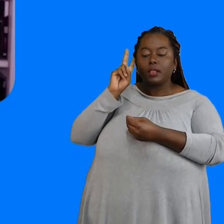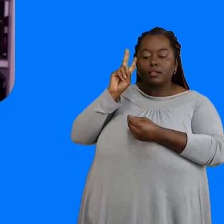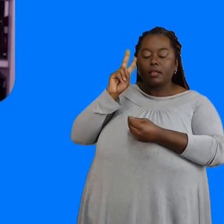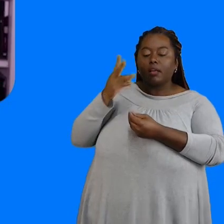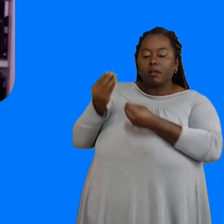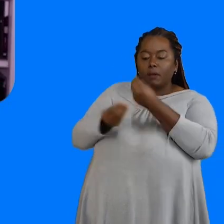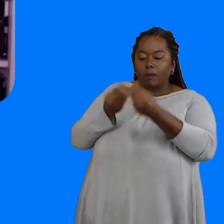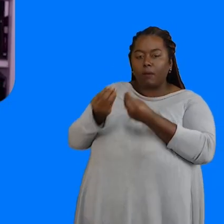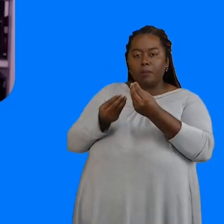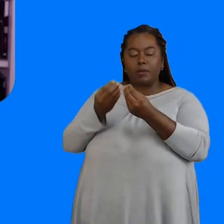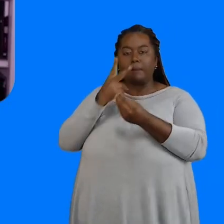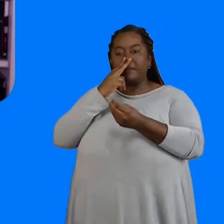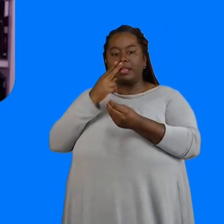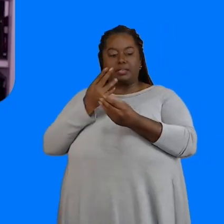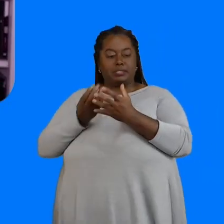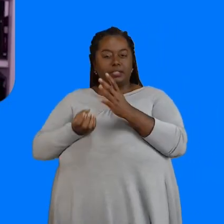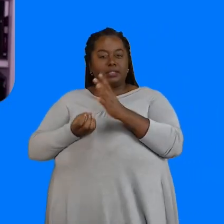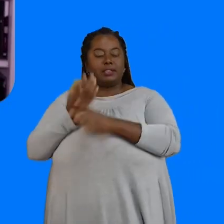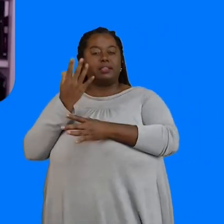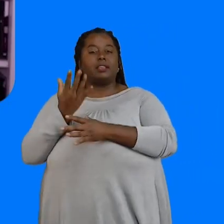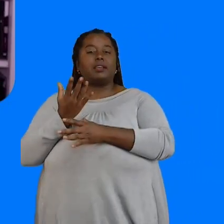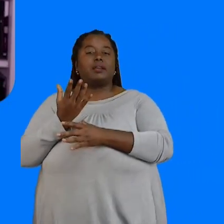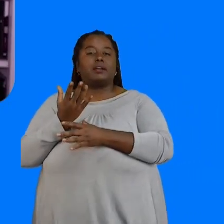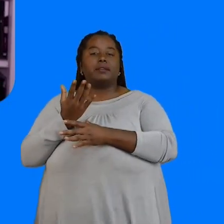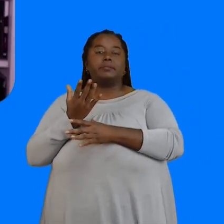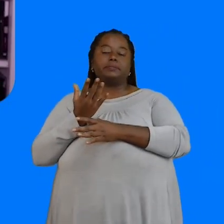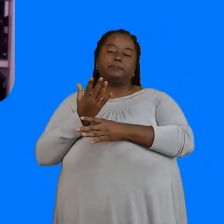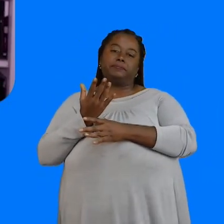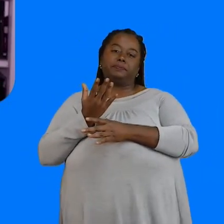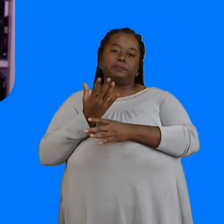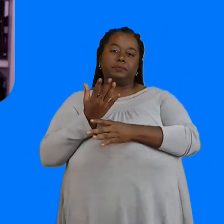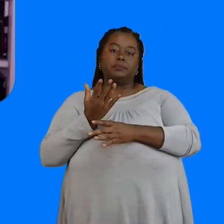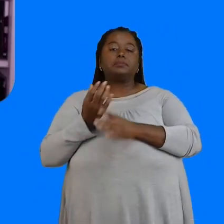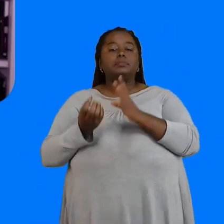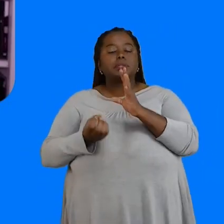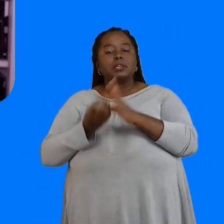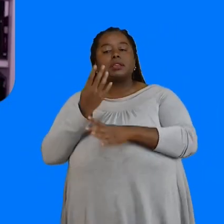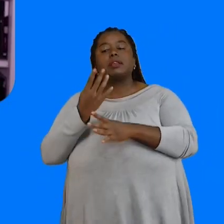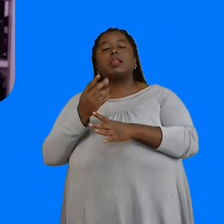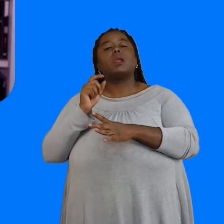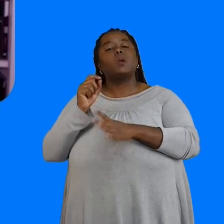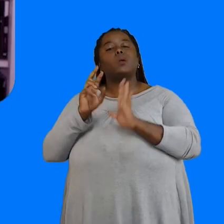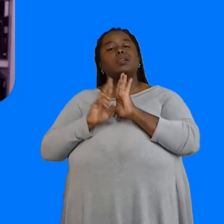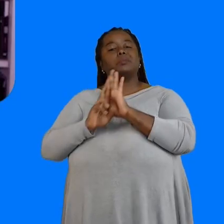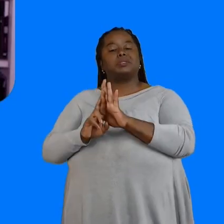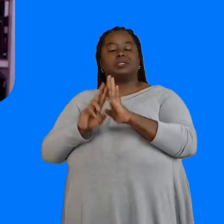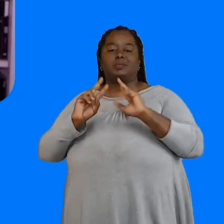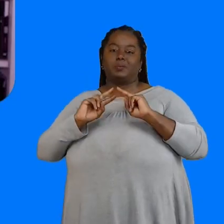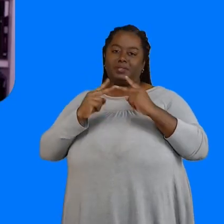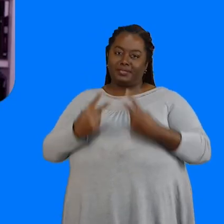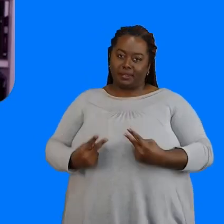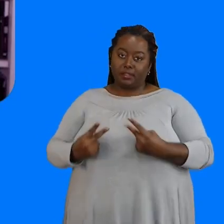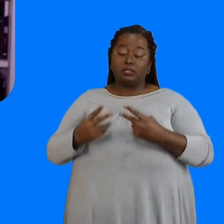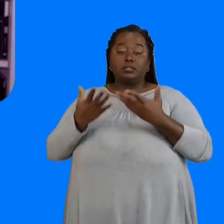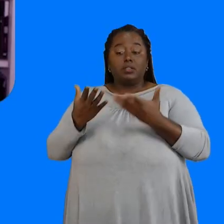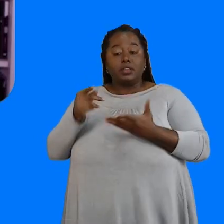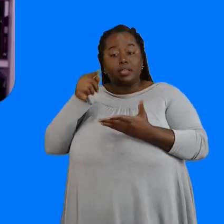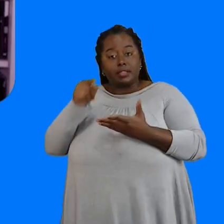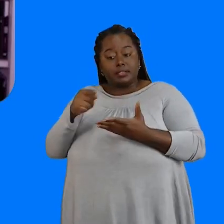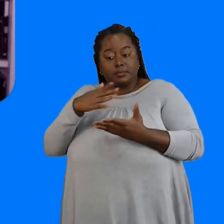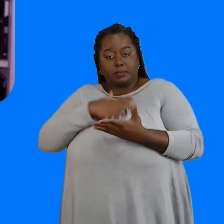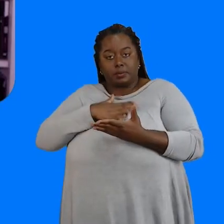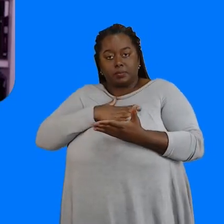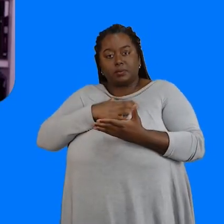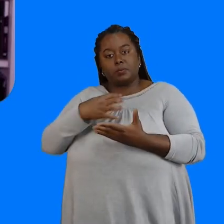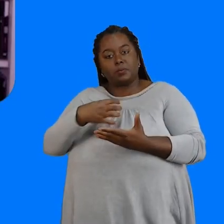um chão comum daquilo que representa a nossa humanidade. Então essa foi uma fonte para mim